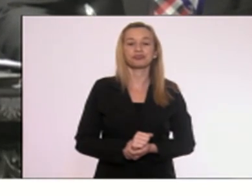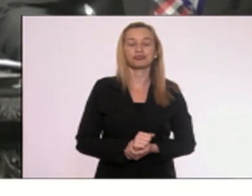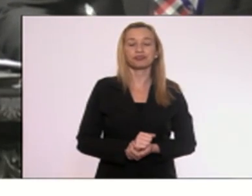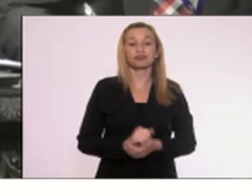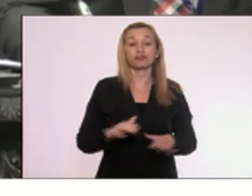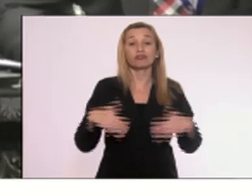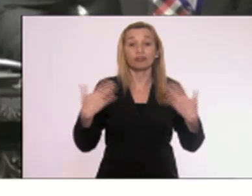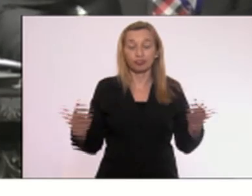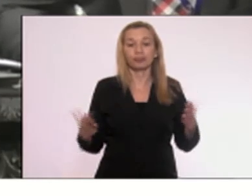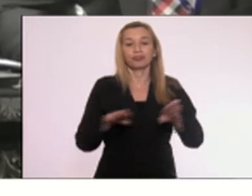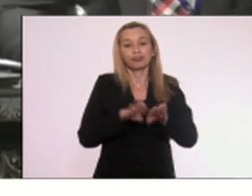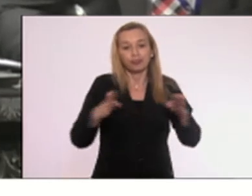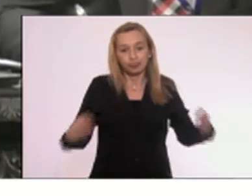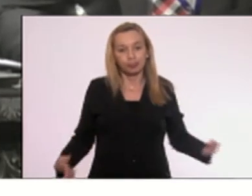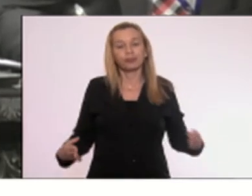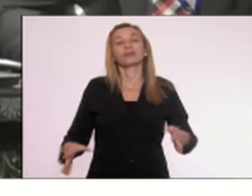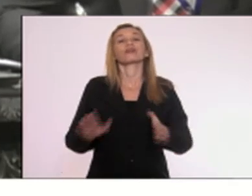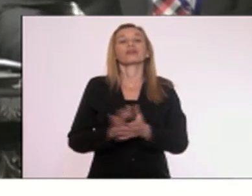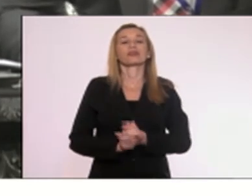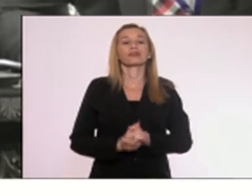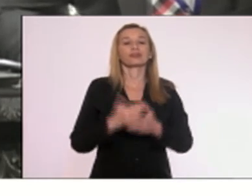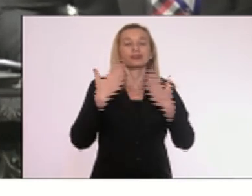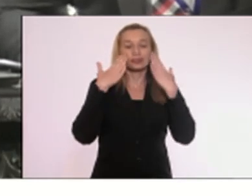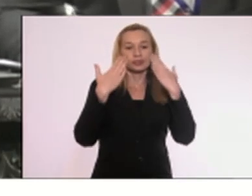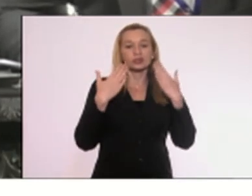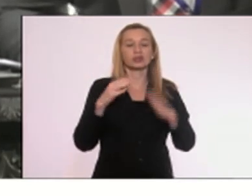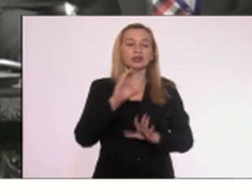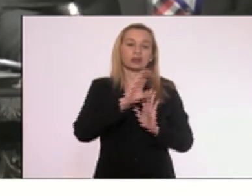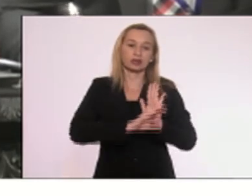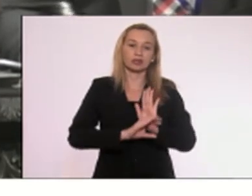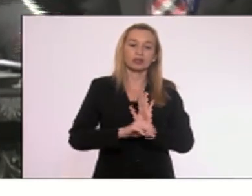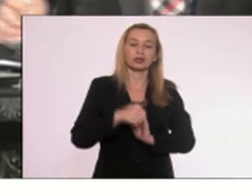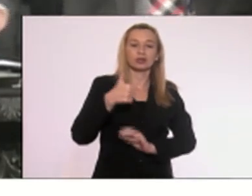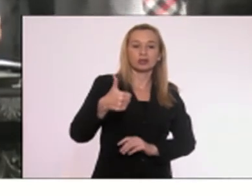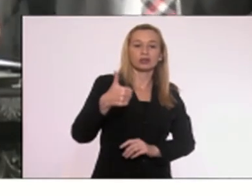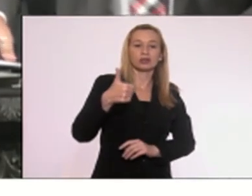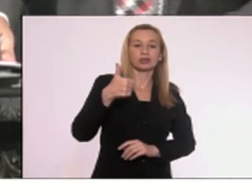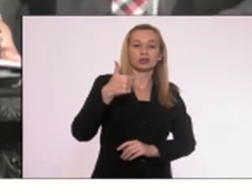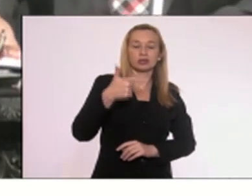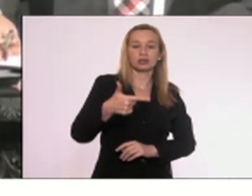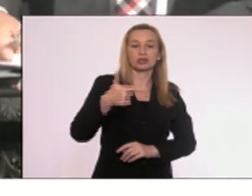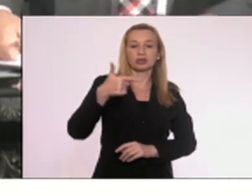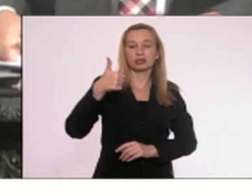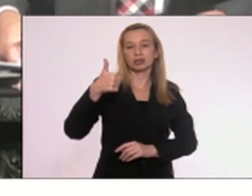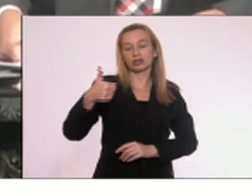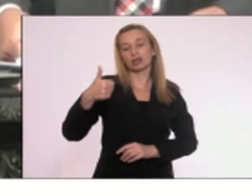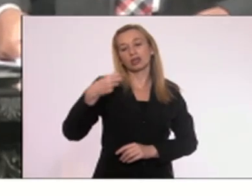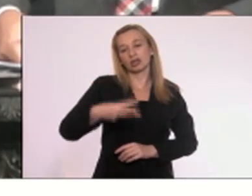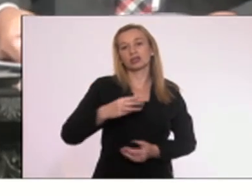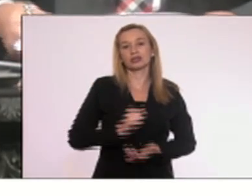Então, há sobre a mesa requerimento de destaque a emenda 213,